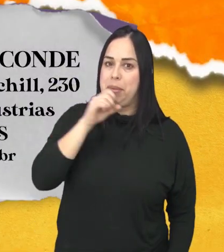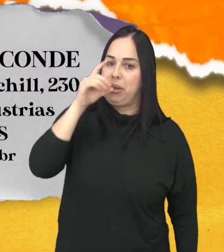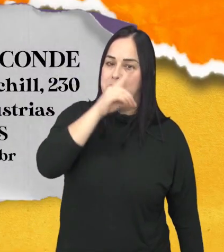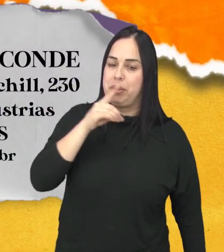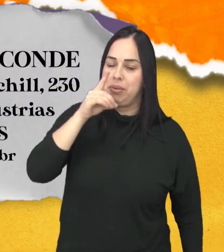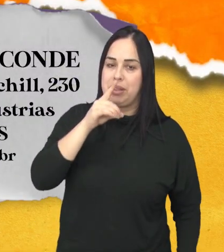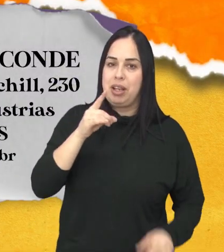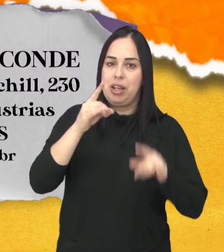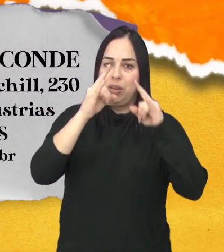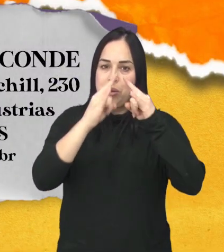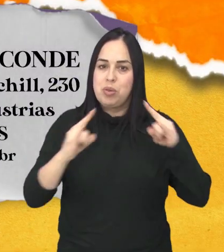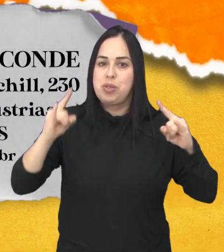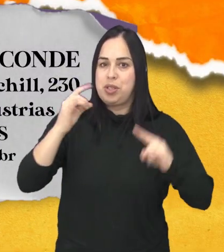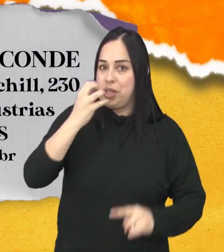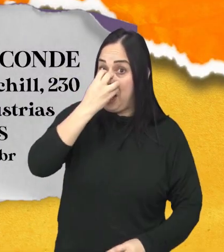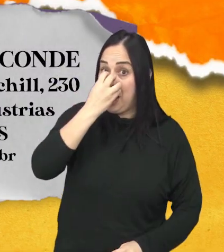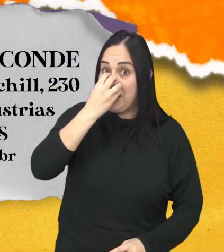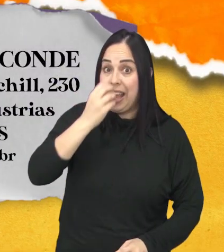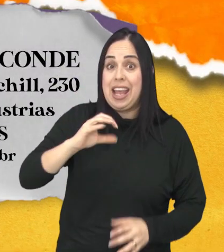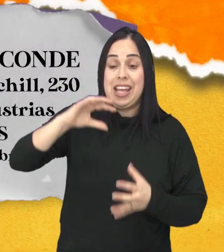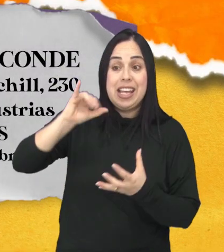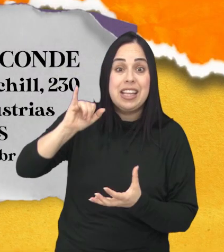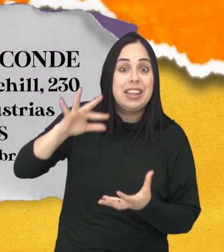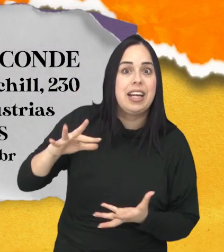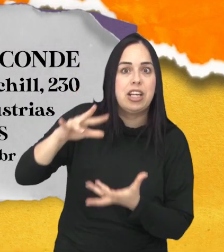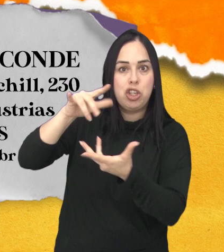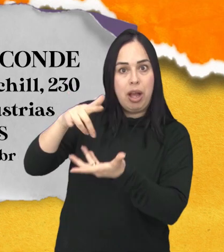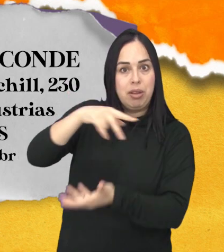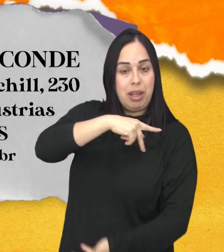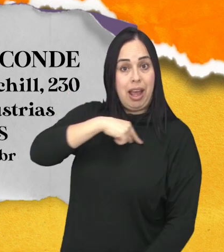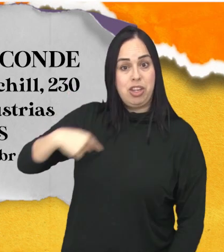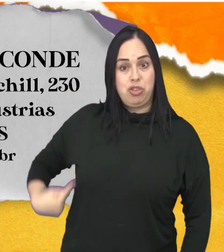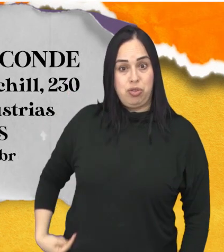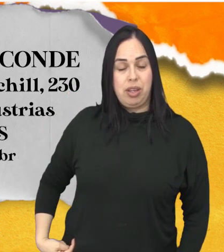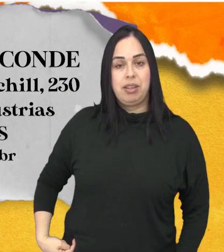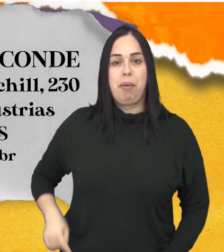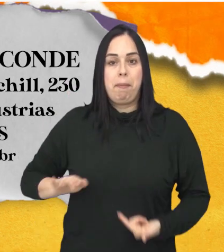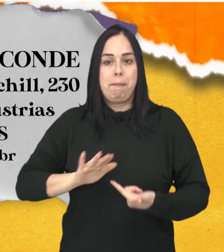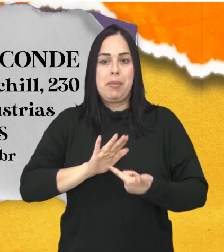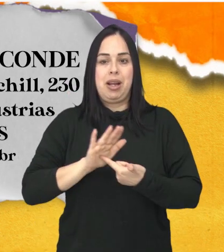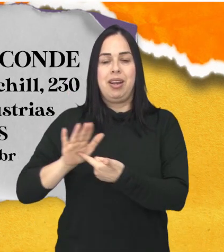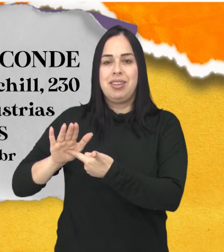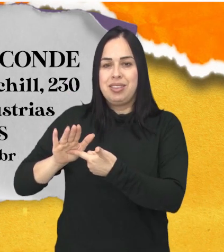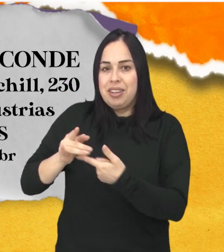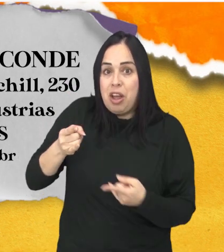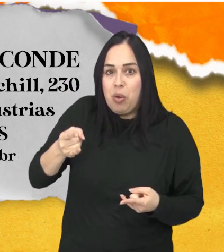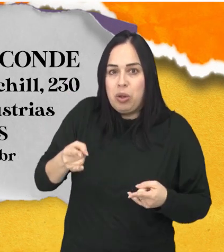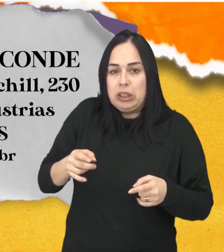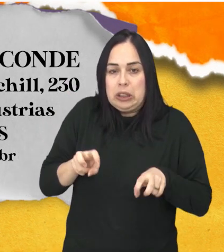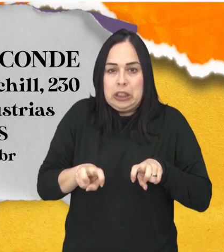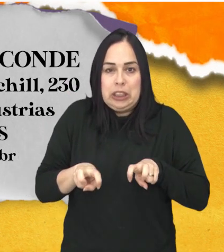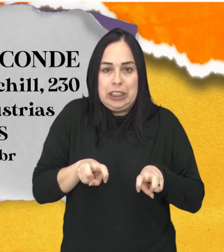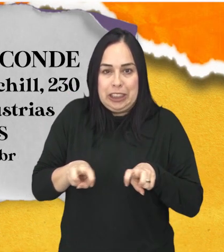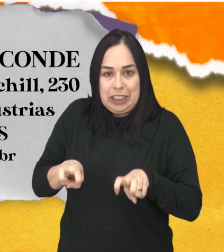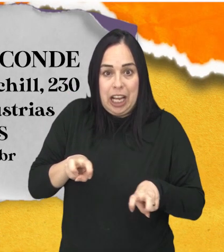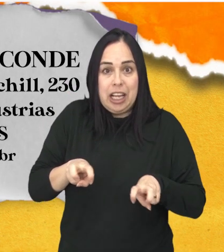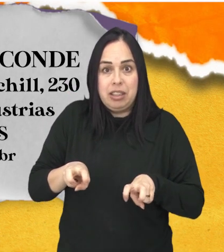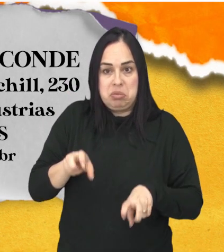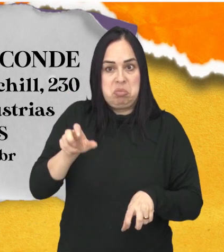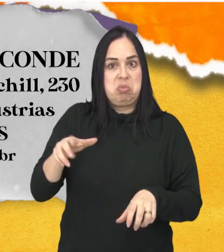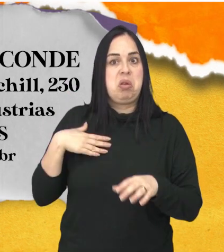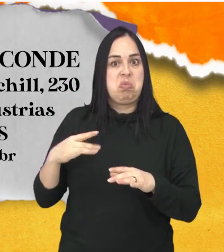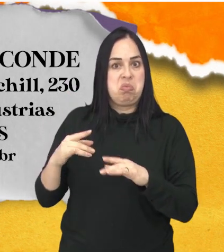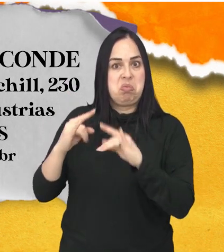Neste final de semana, o Circo Internacional da China traz para São José o espetáculo Mundo Jurássico. Conhecidos